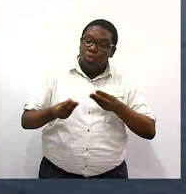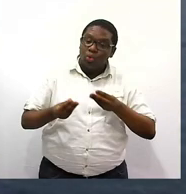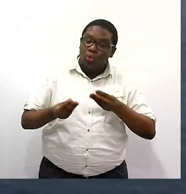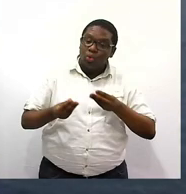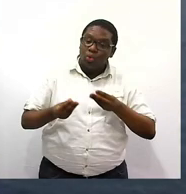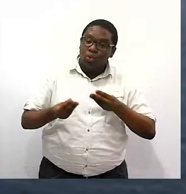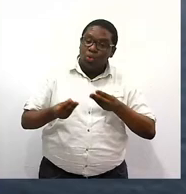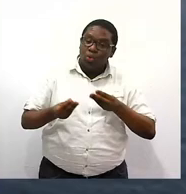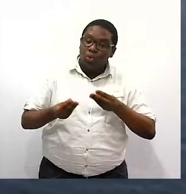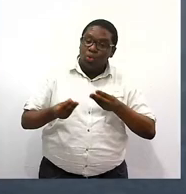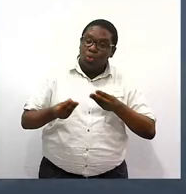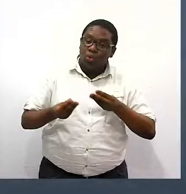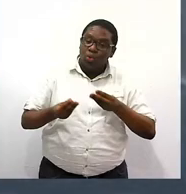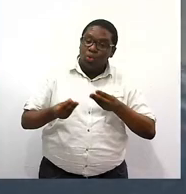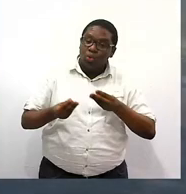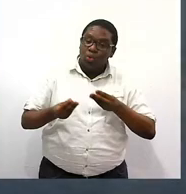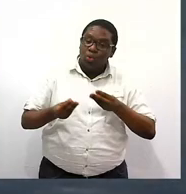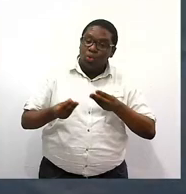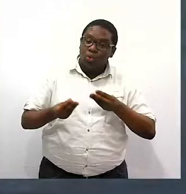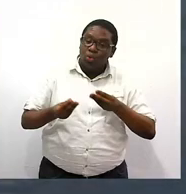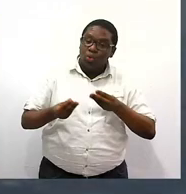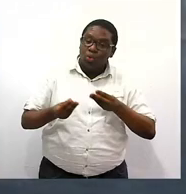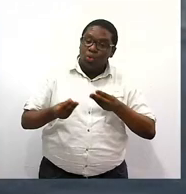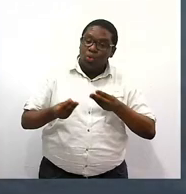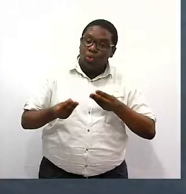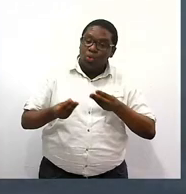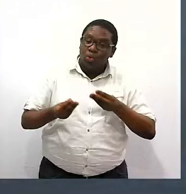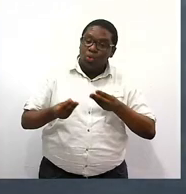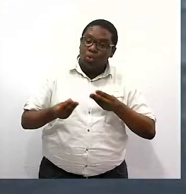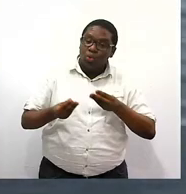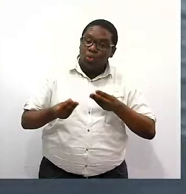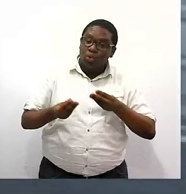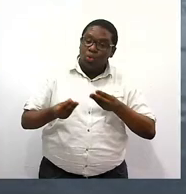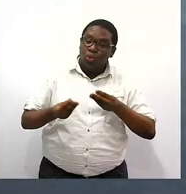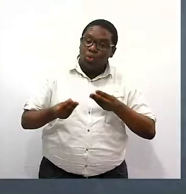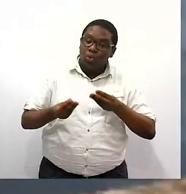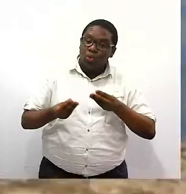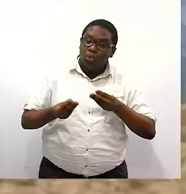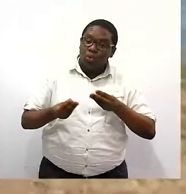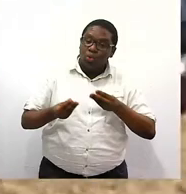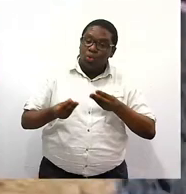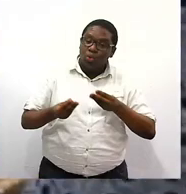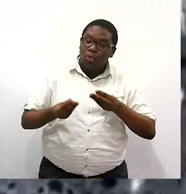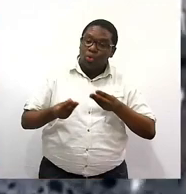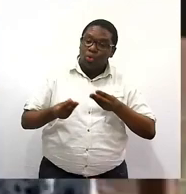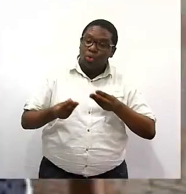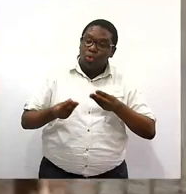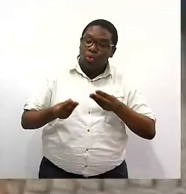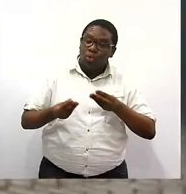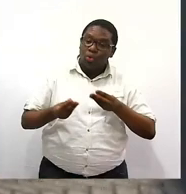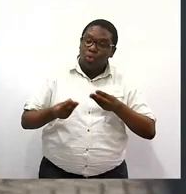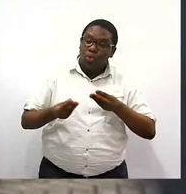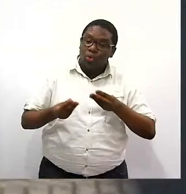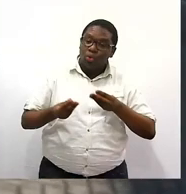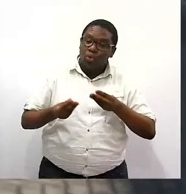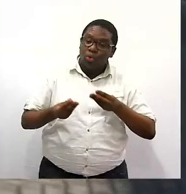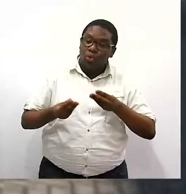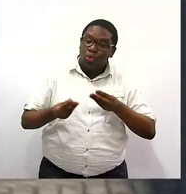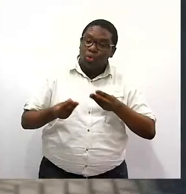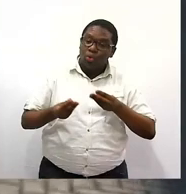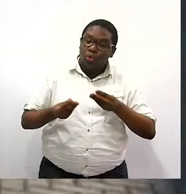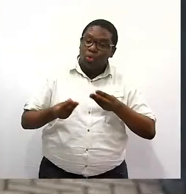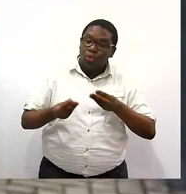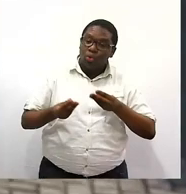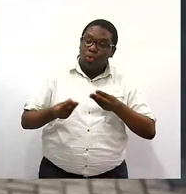também geografia humana. Nessa parte da geografia humana, nós temos a